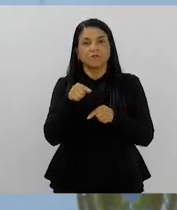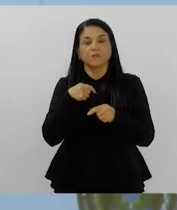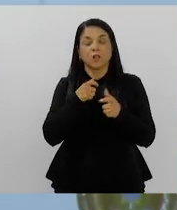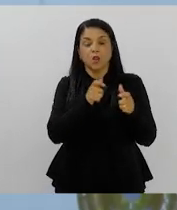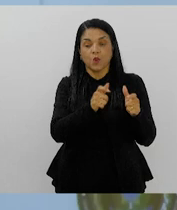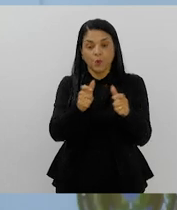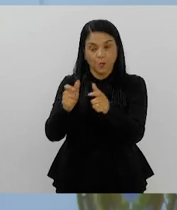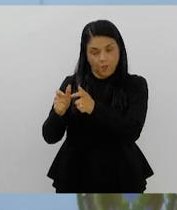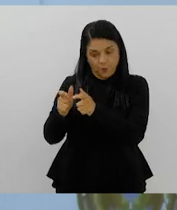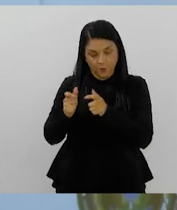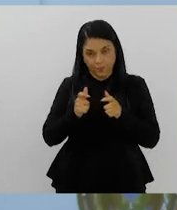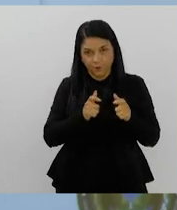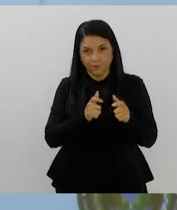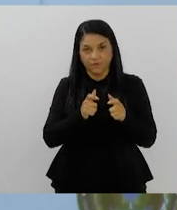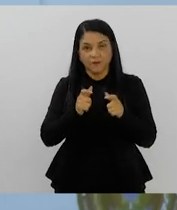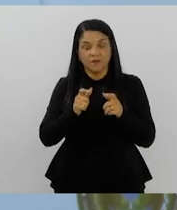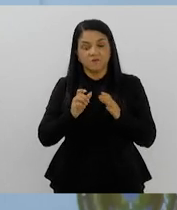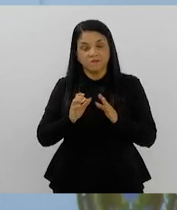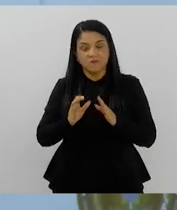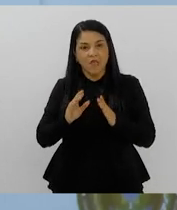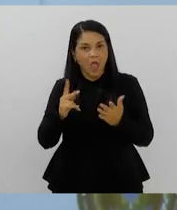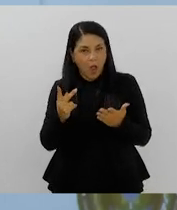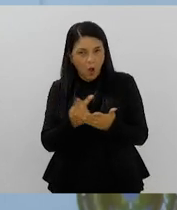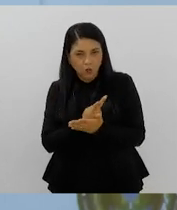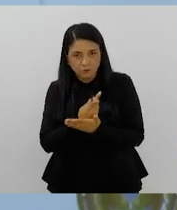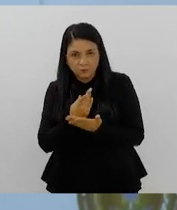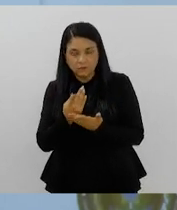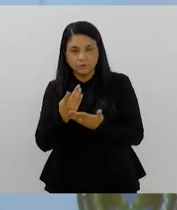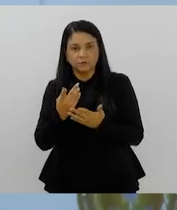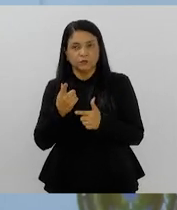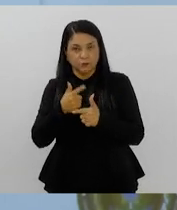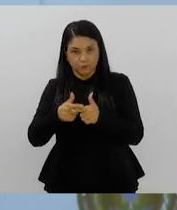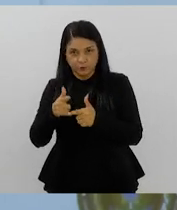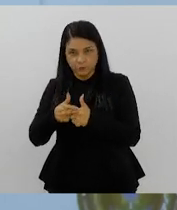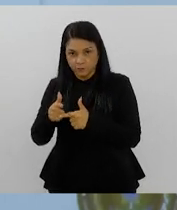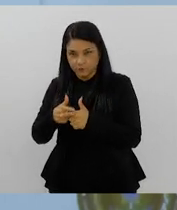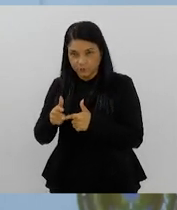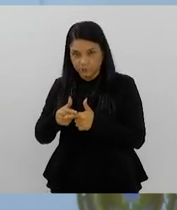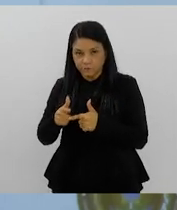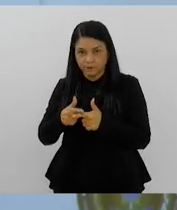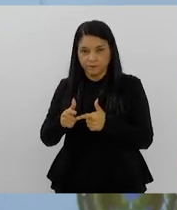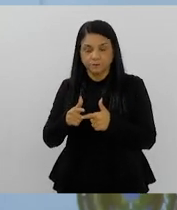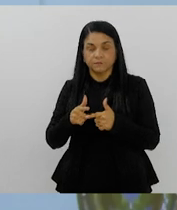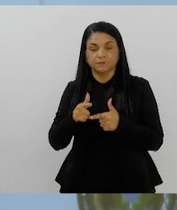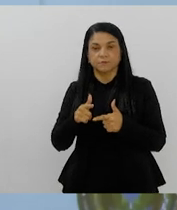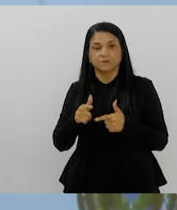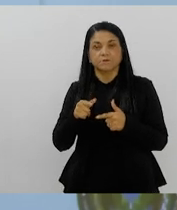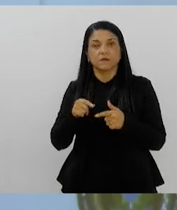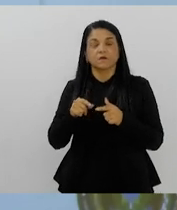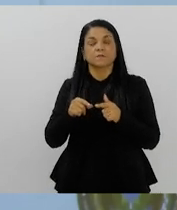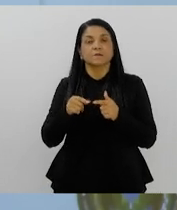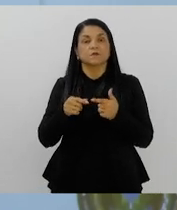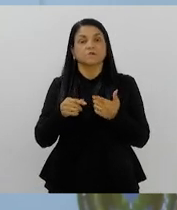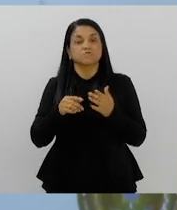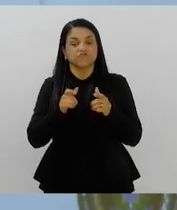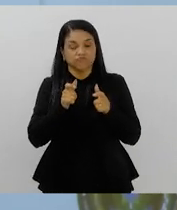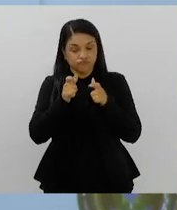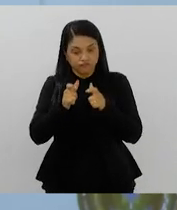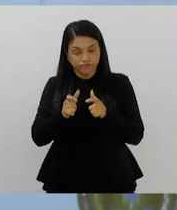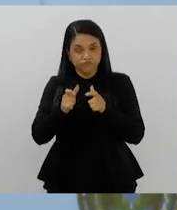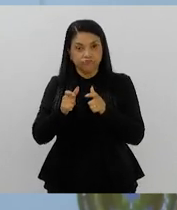localidades. Esses eventos que eu acabei de apresentar, em primeiro lugar, eles se referem à região